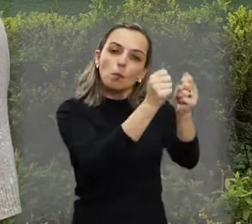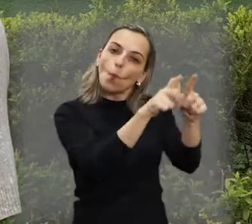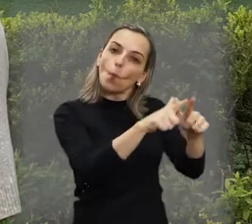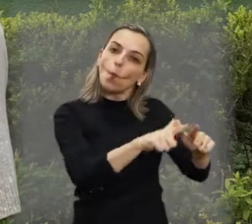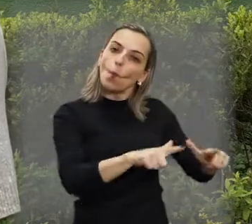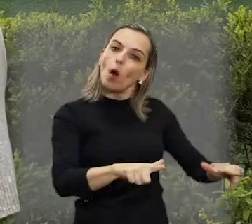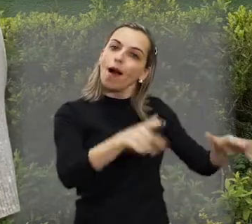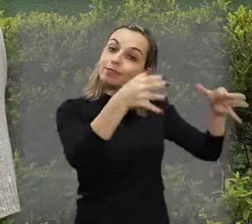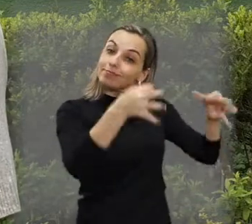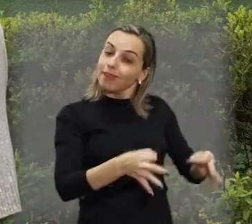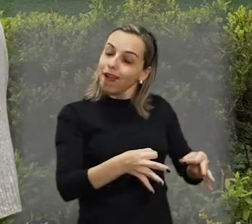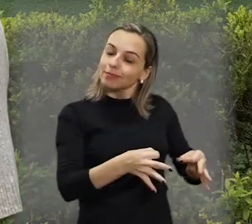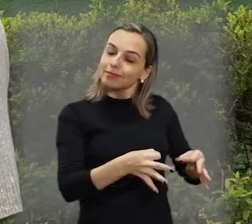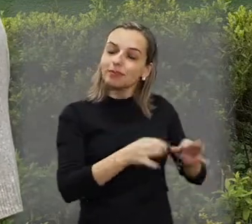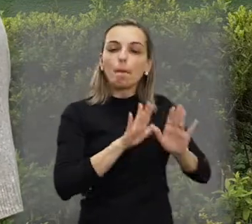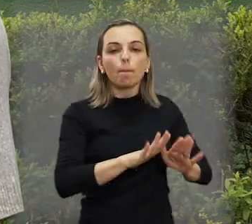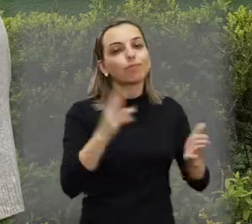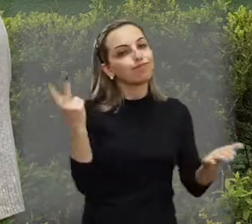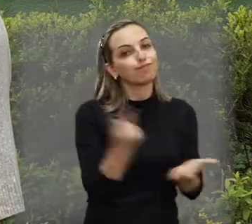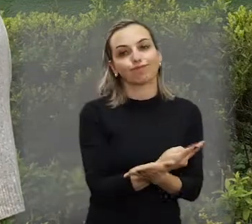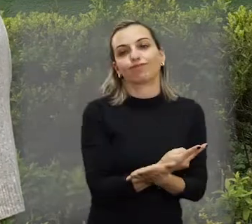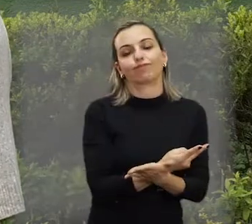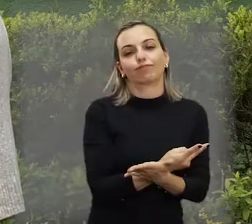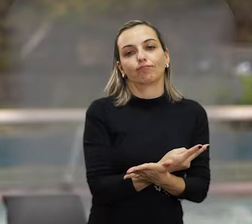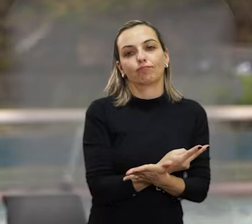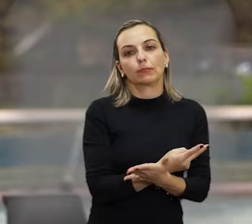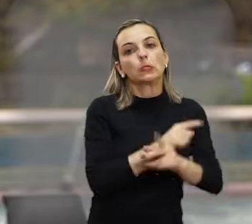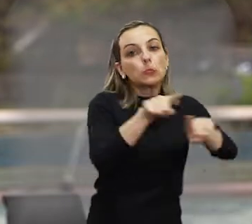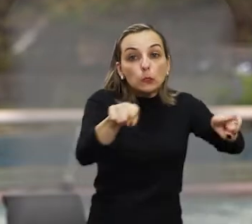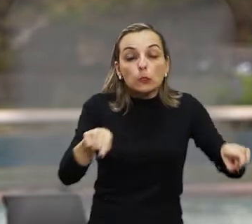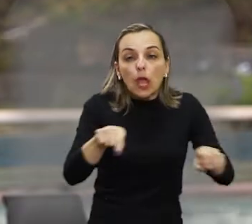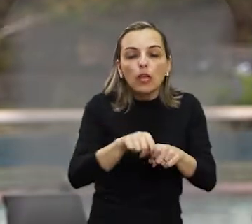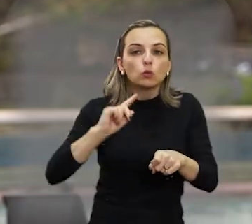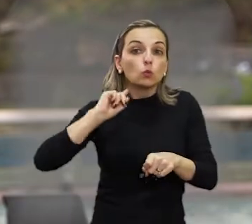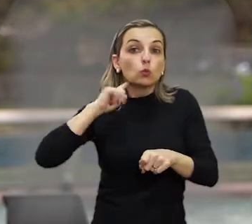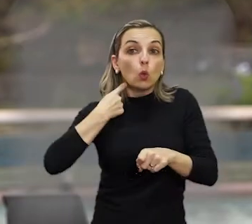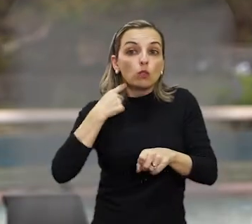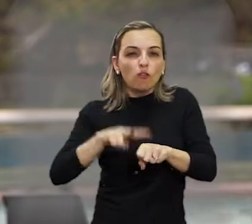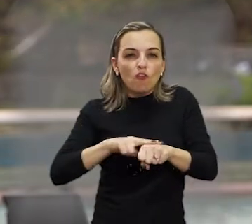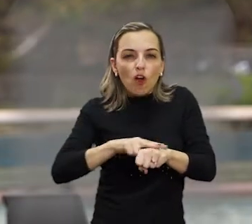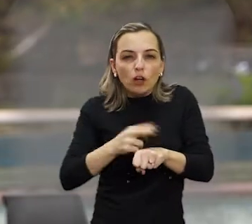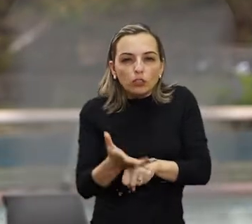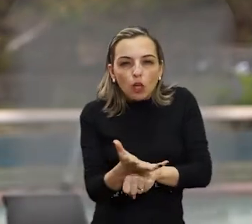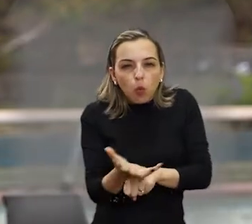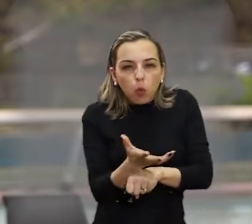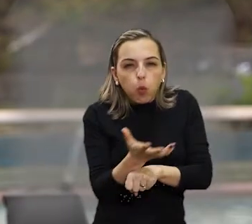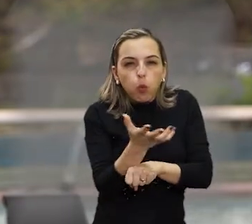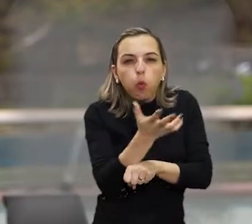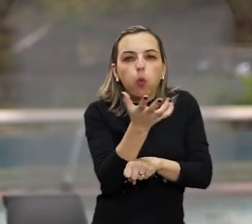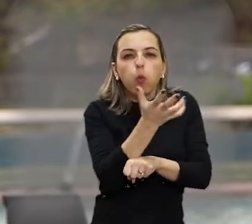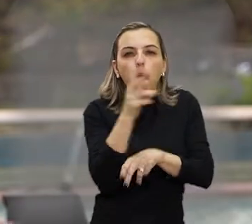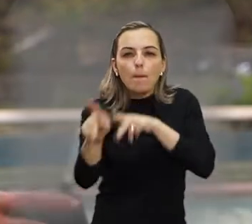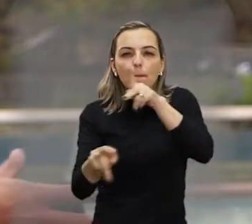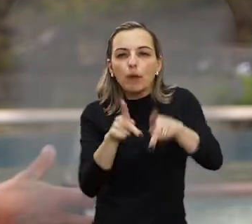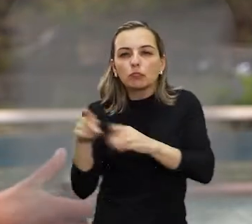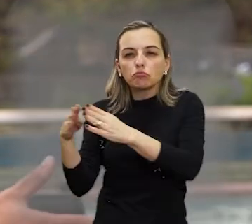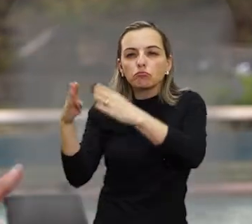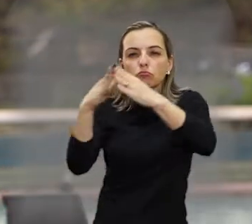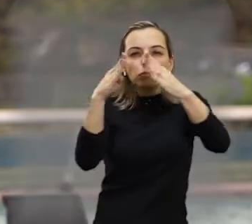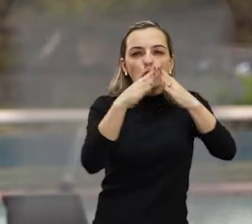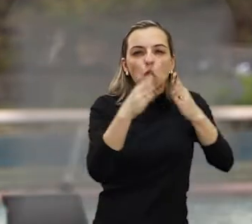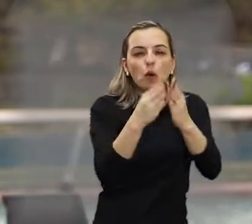um processo de limpar aquele terreno que, na verdade, acaba causando um incômodo à população que vive de entorno com